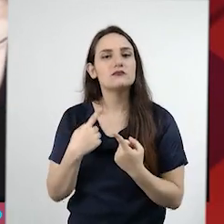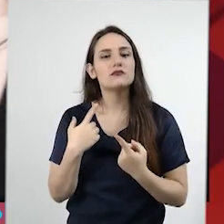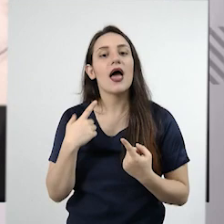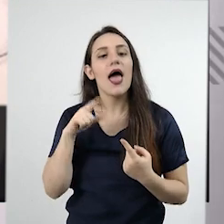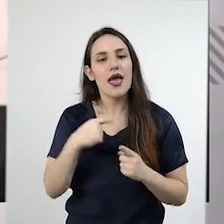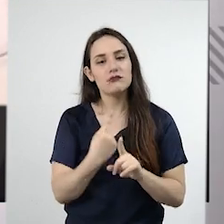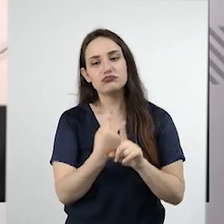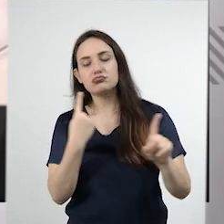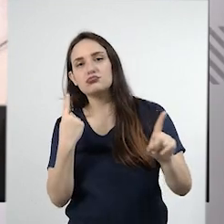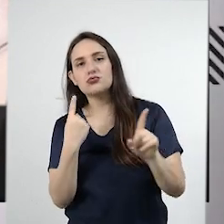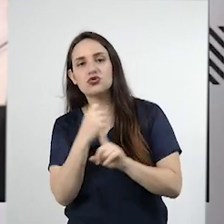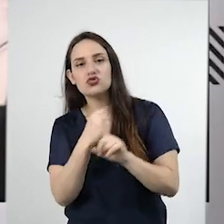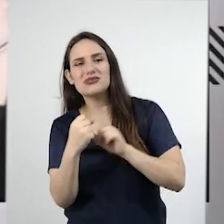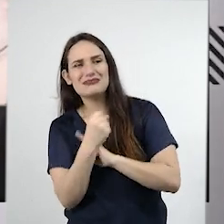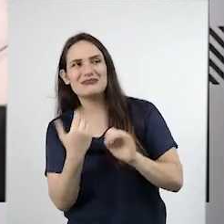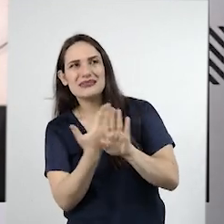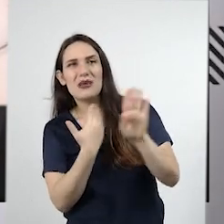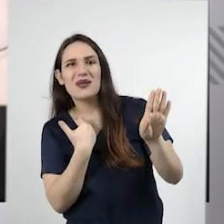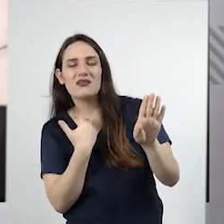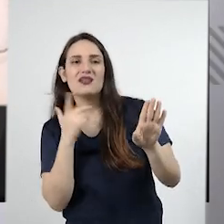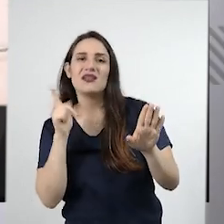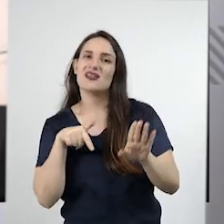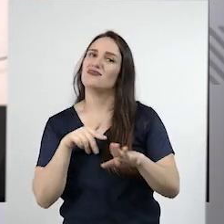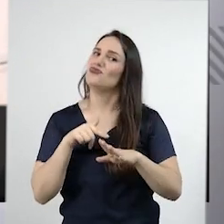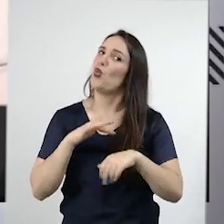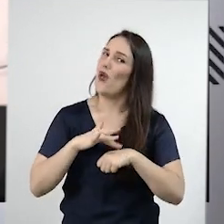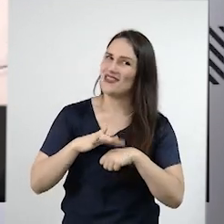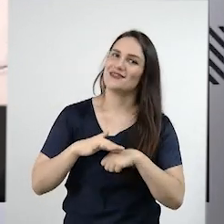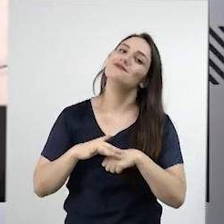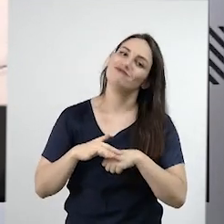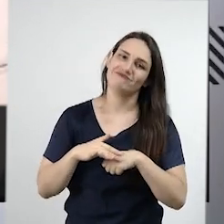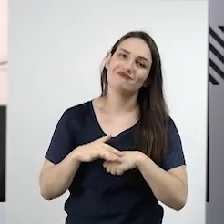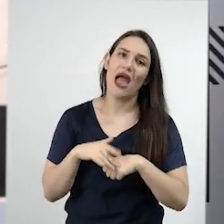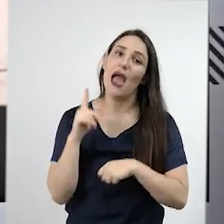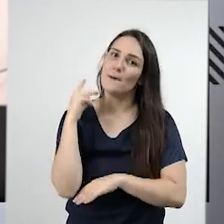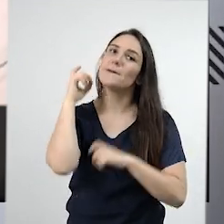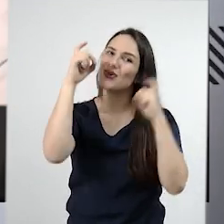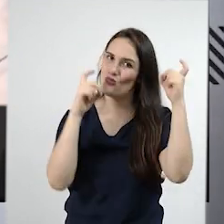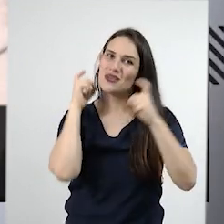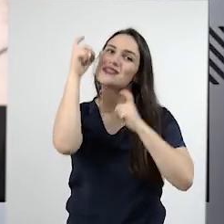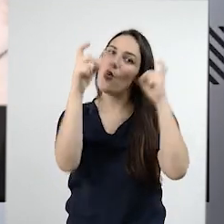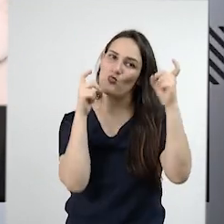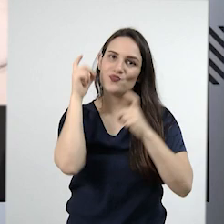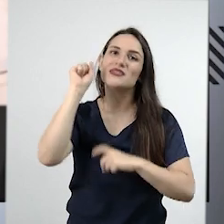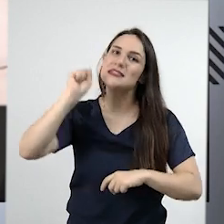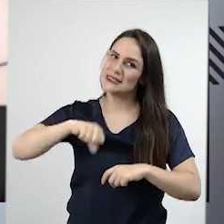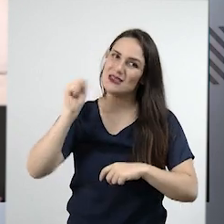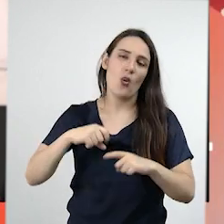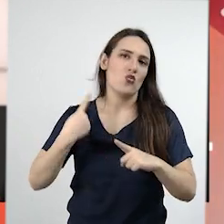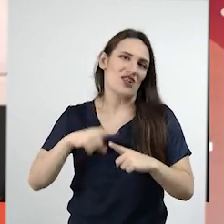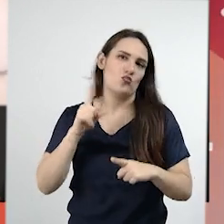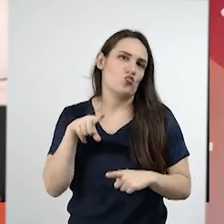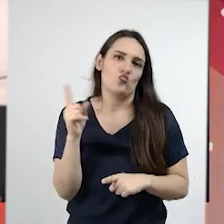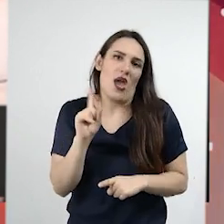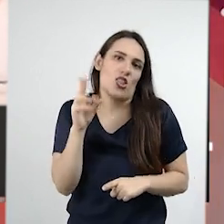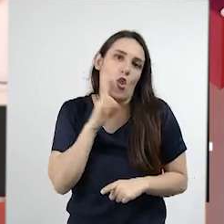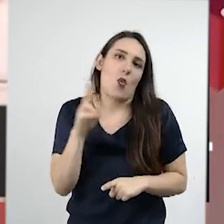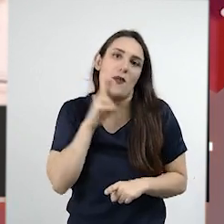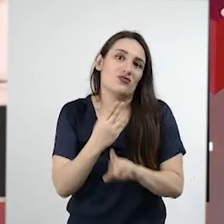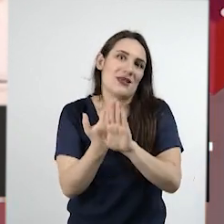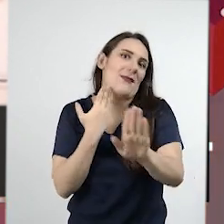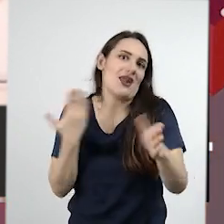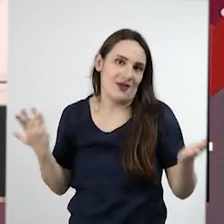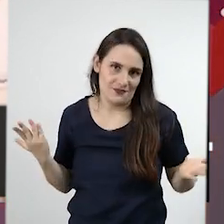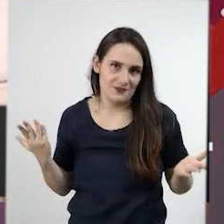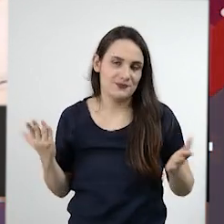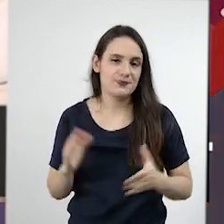social, são tidas como questões que são anormais aí dentro de um padrão comportamental.